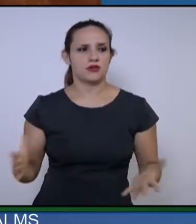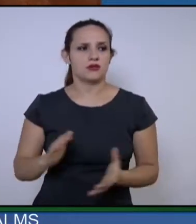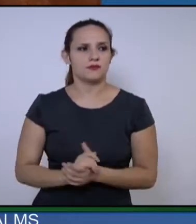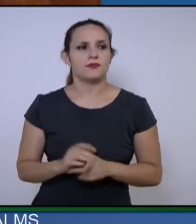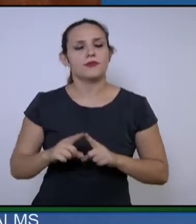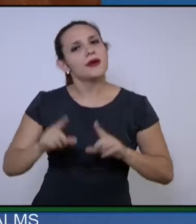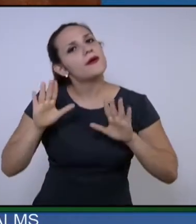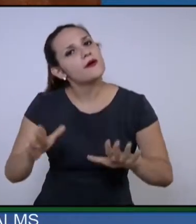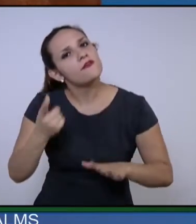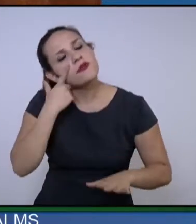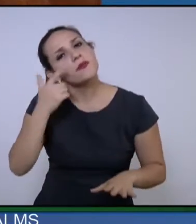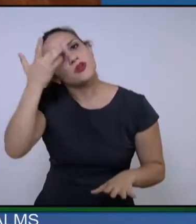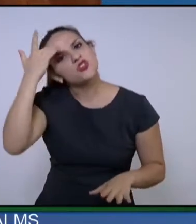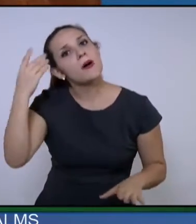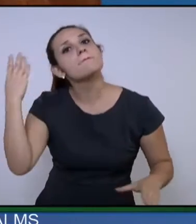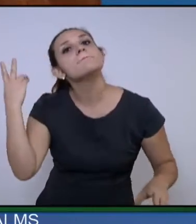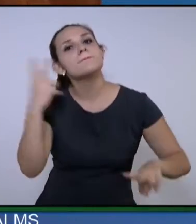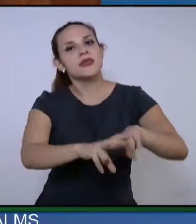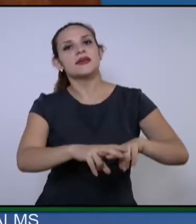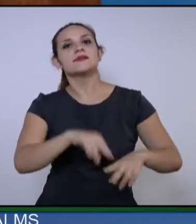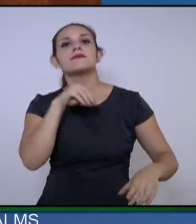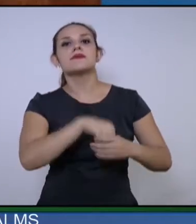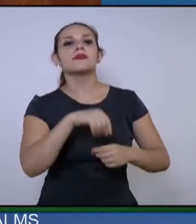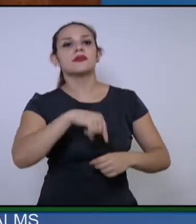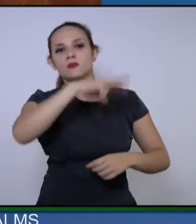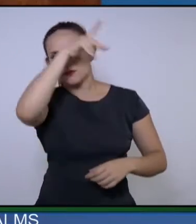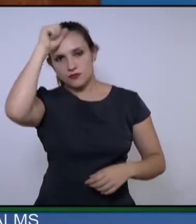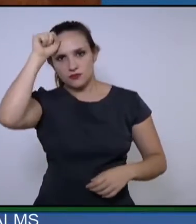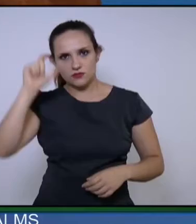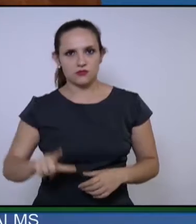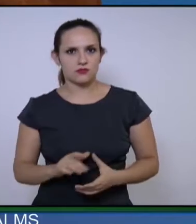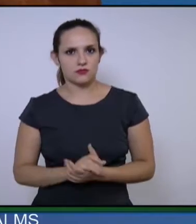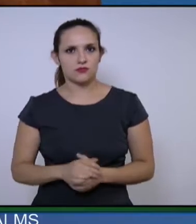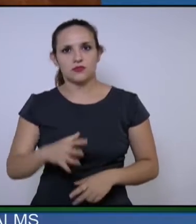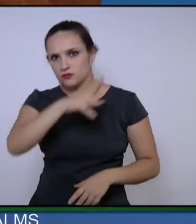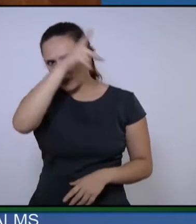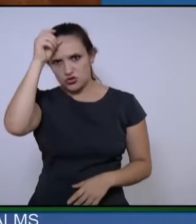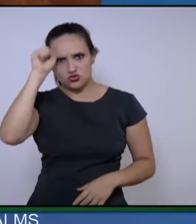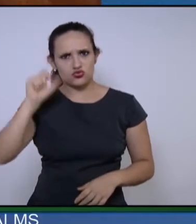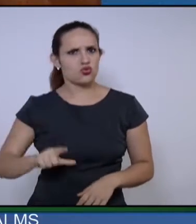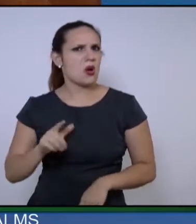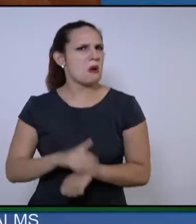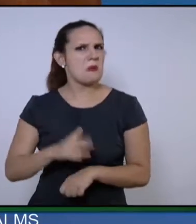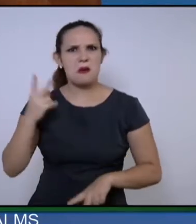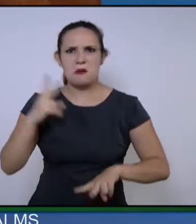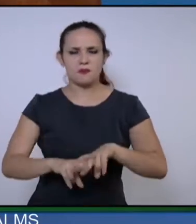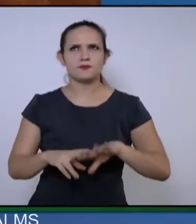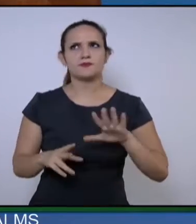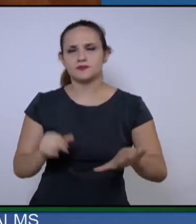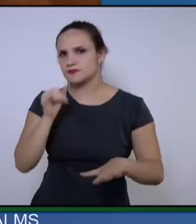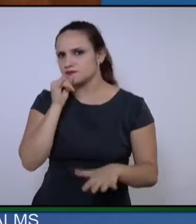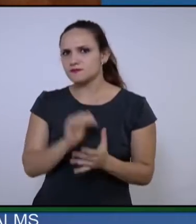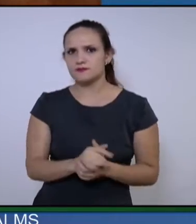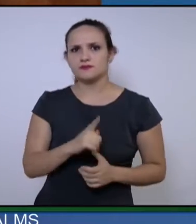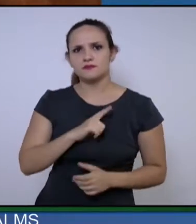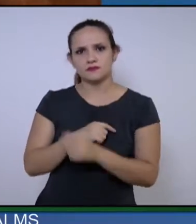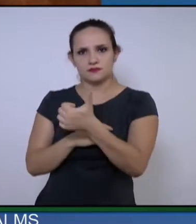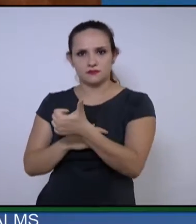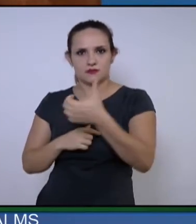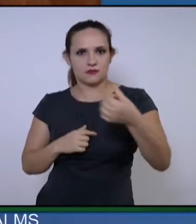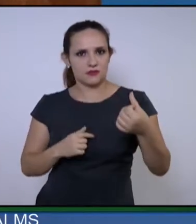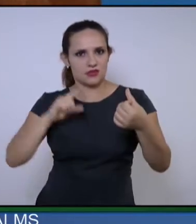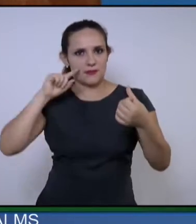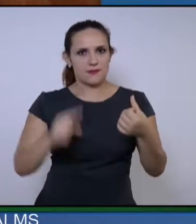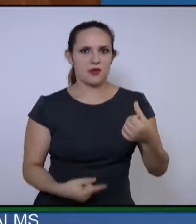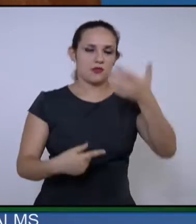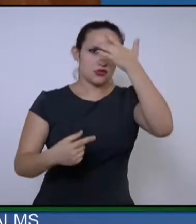que ficam para o Mato Grosso do Sul é o estado que mais prende. Hoje, de 16 mil presos dos presídios